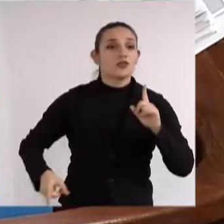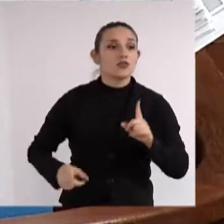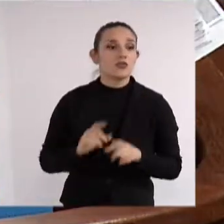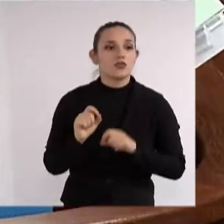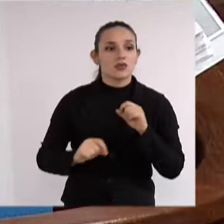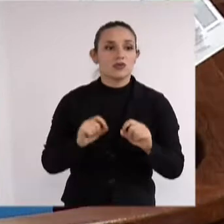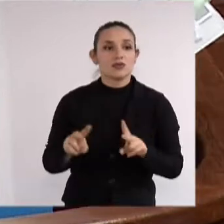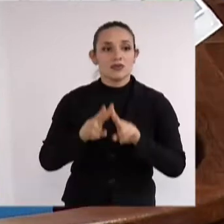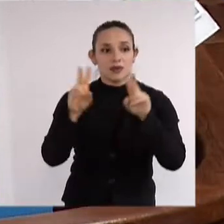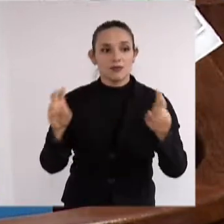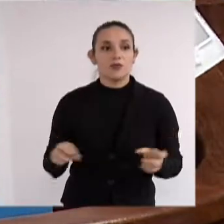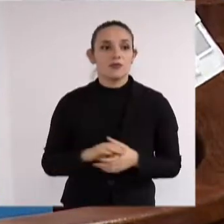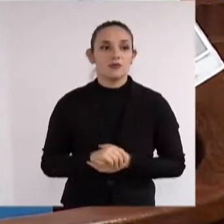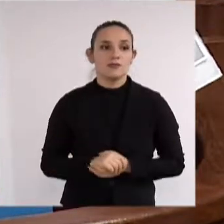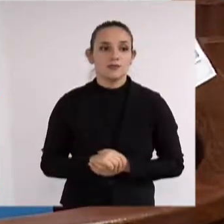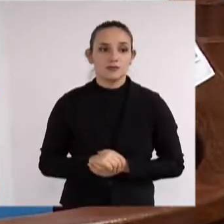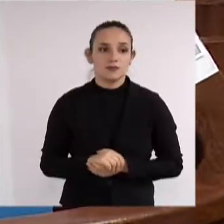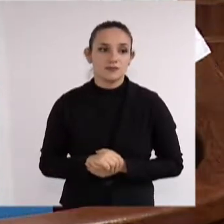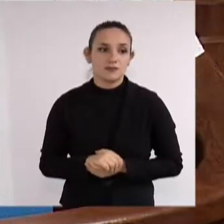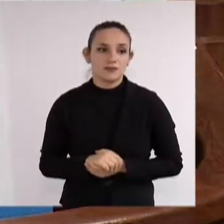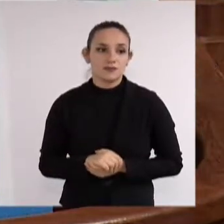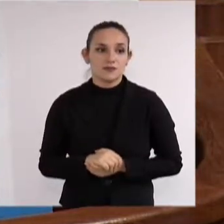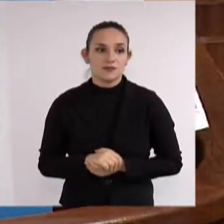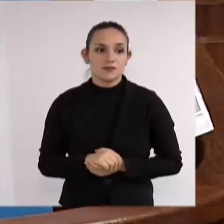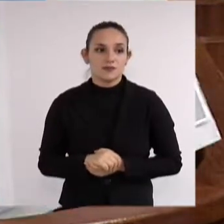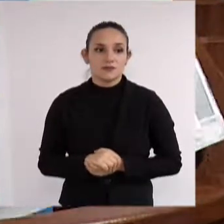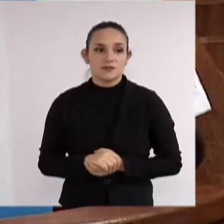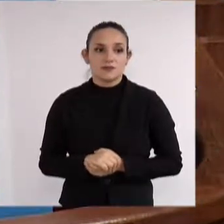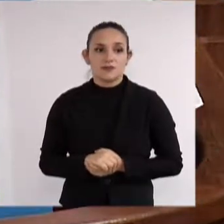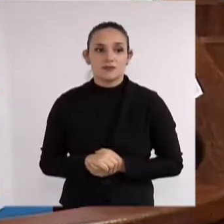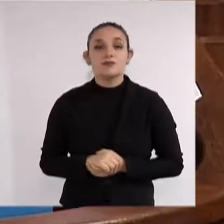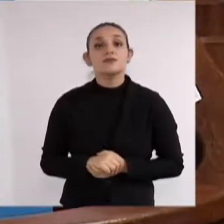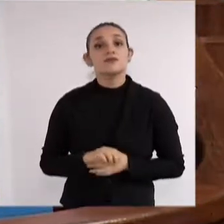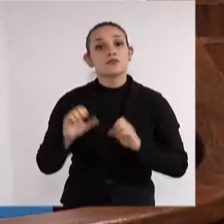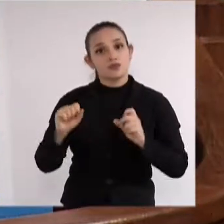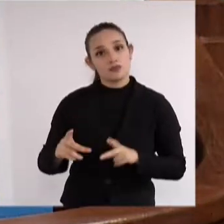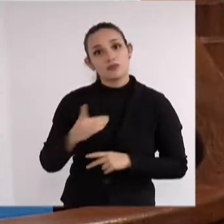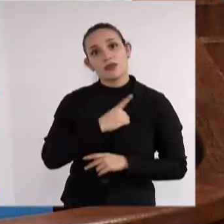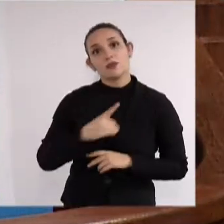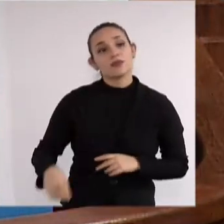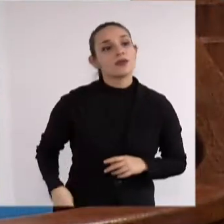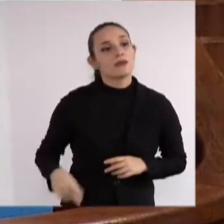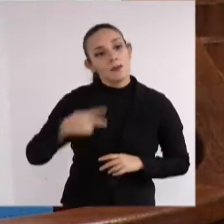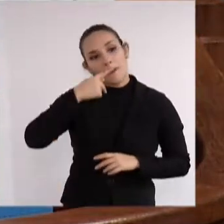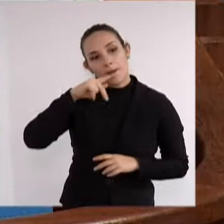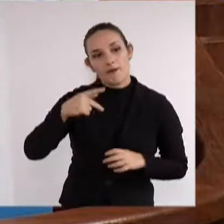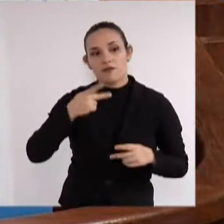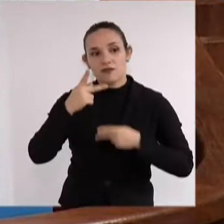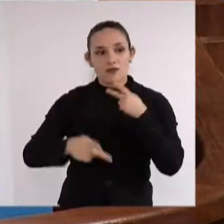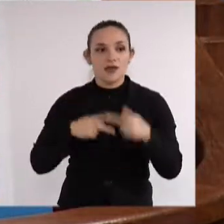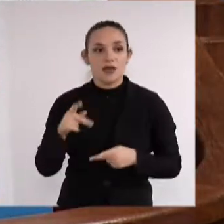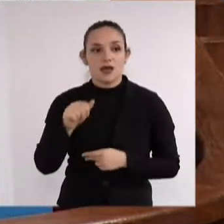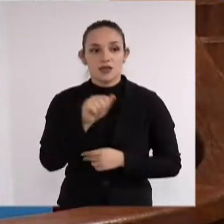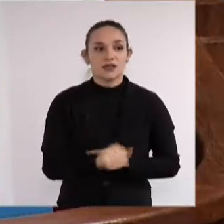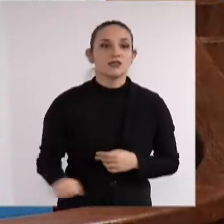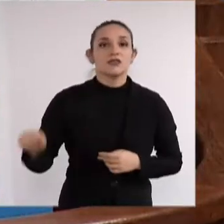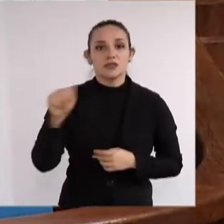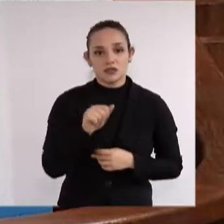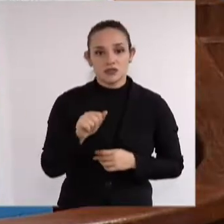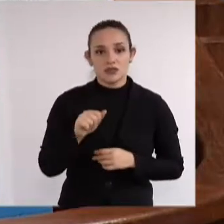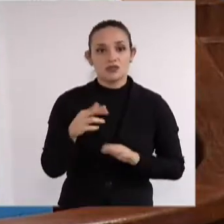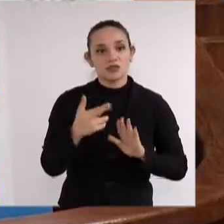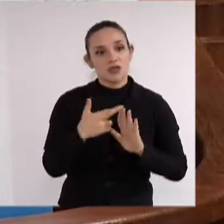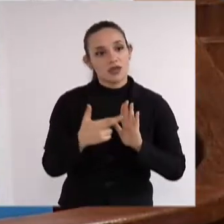quando disse aqui, o nosso nobre deputado, doutor Paulo Ciufi, da Associação Brasileira de Normas